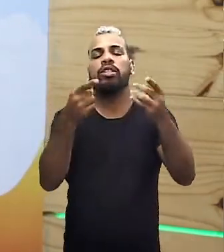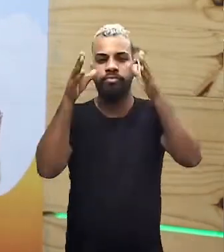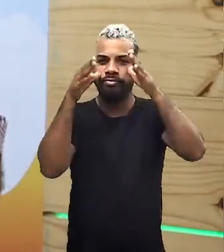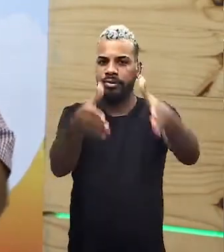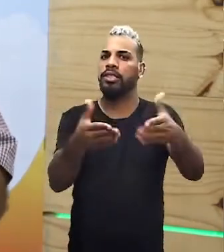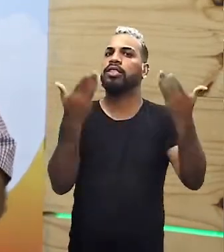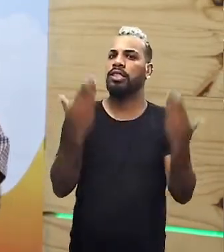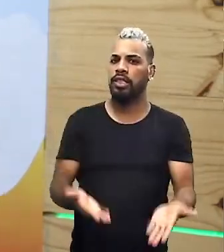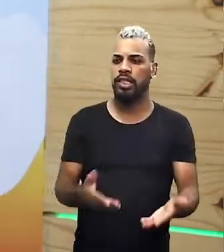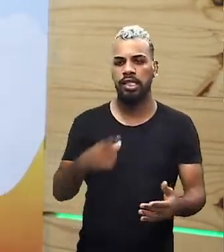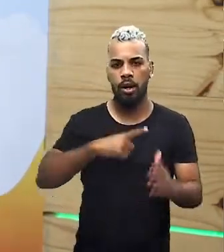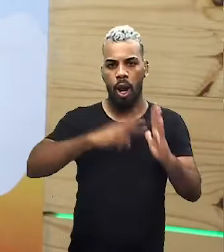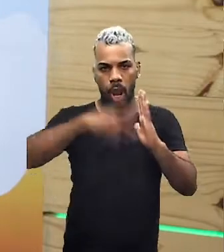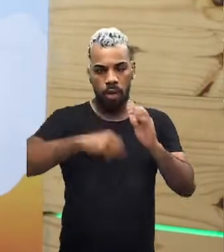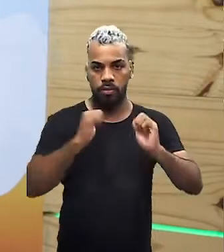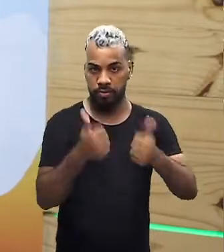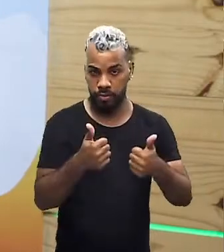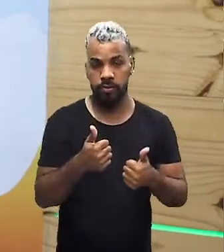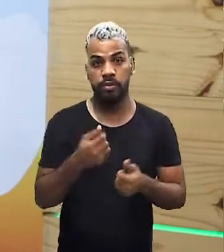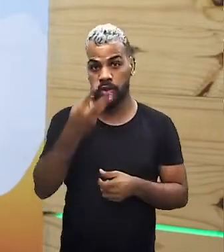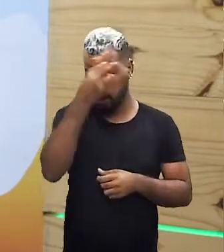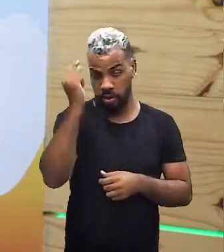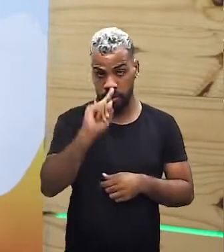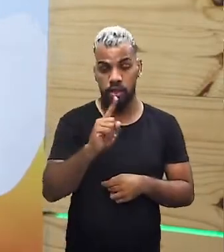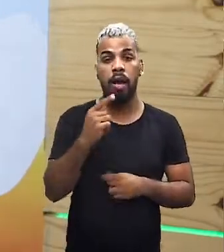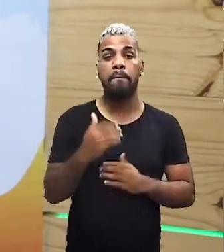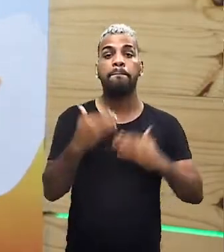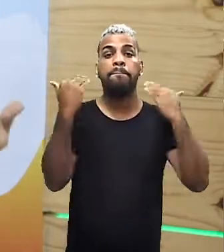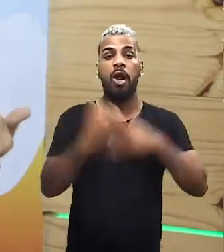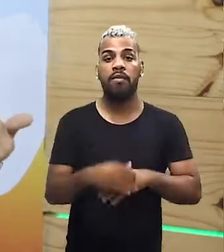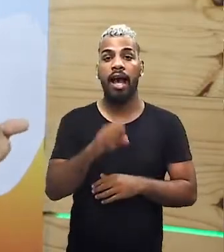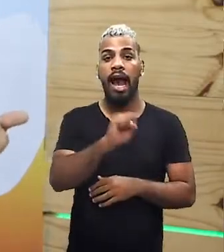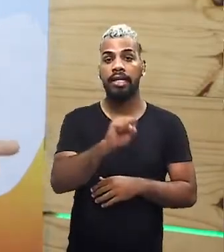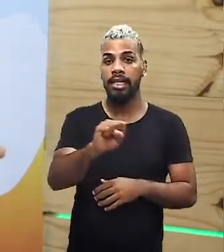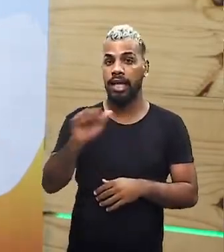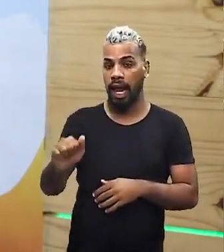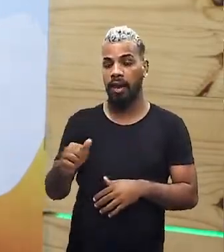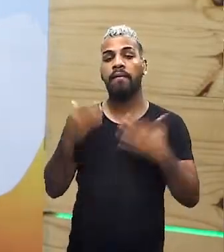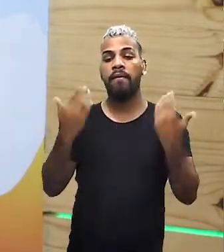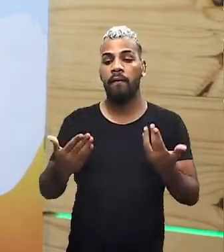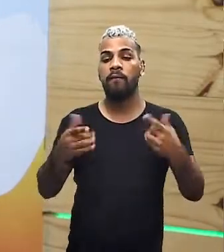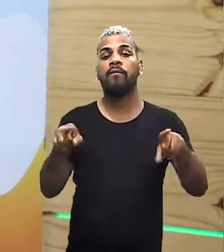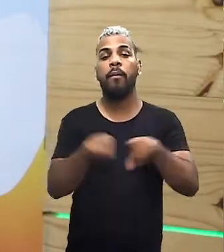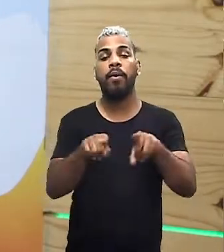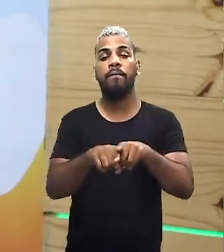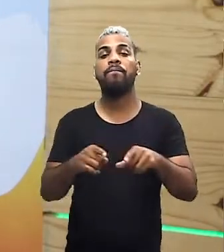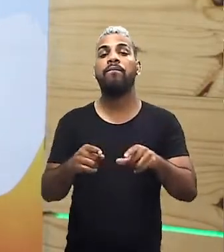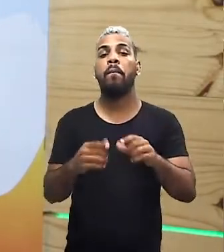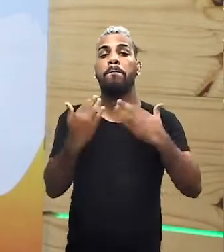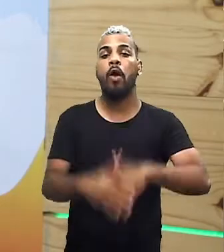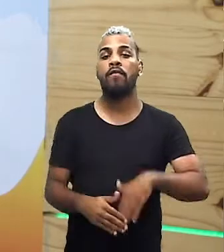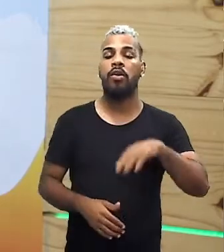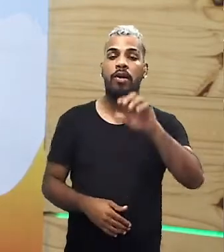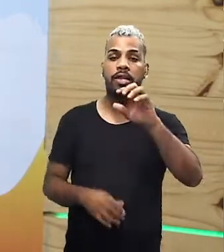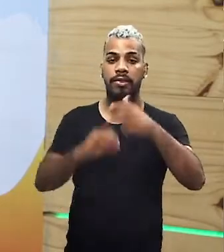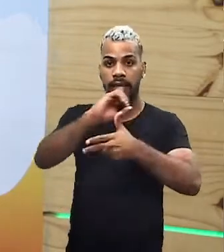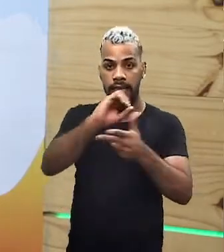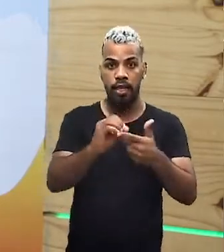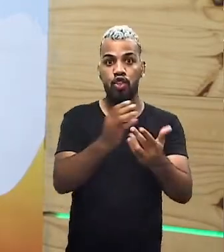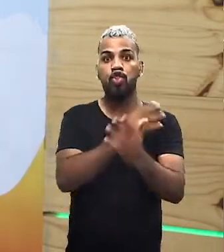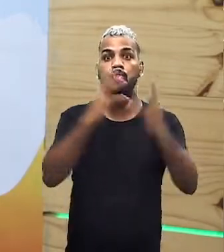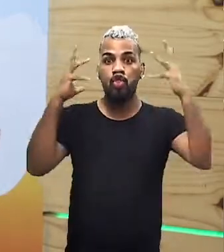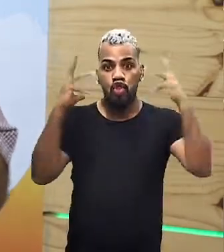centrar nessas leituras. Não se esquecendo de que a prova do SSA, como também a prova do Enem, todas